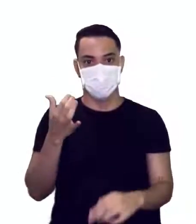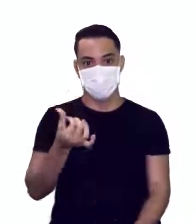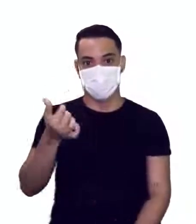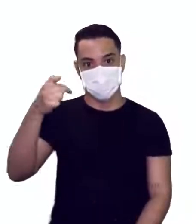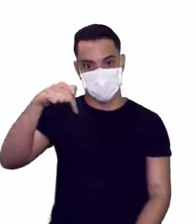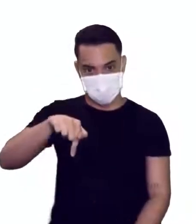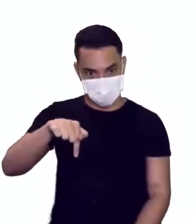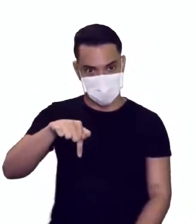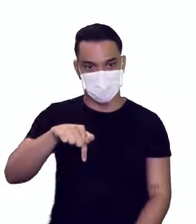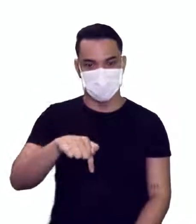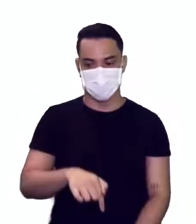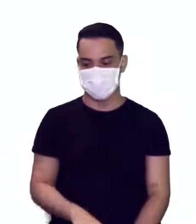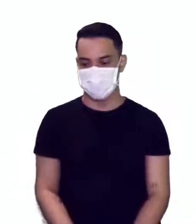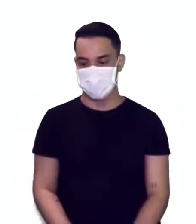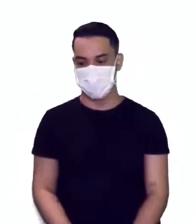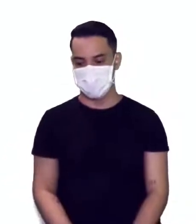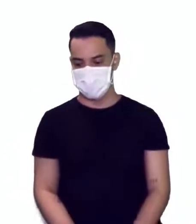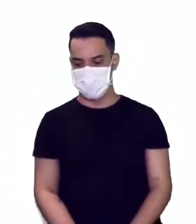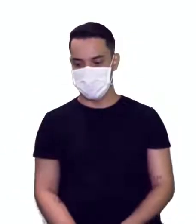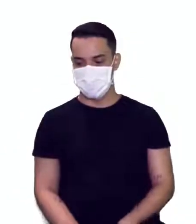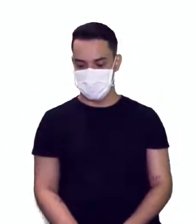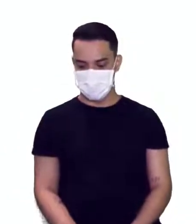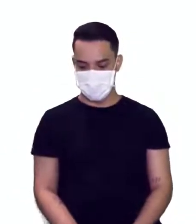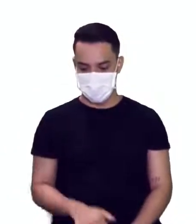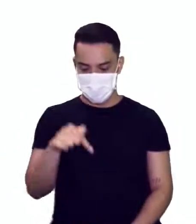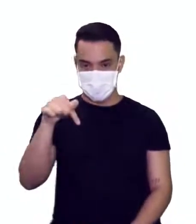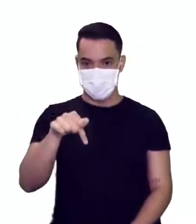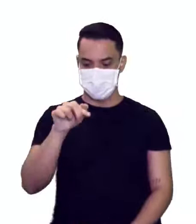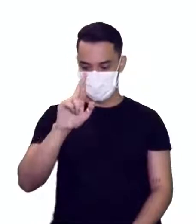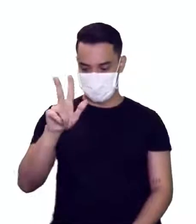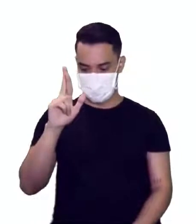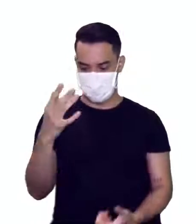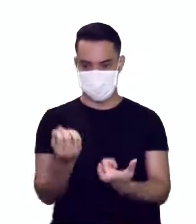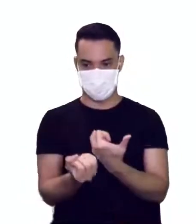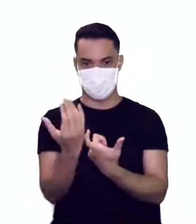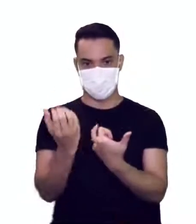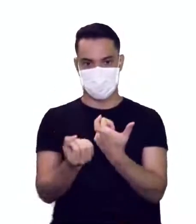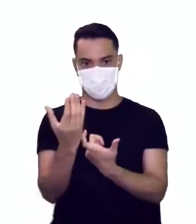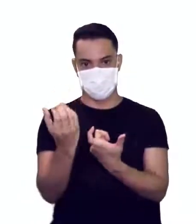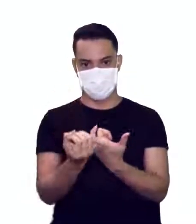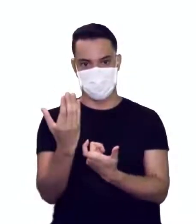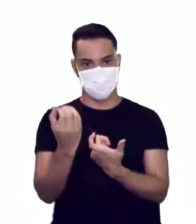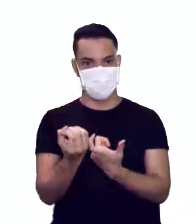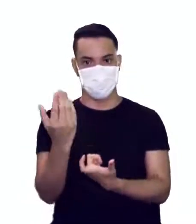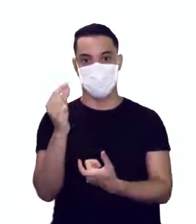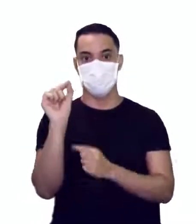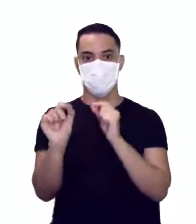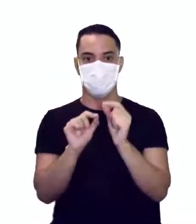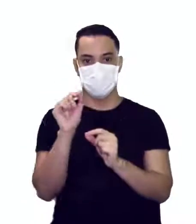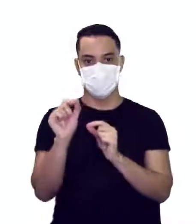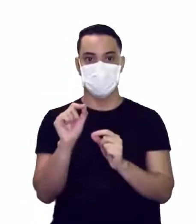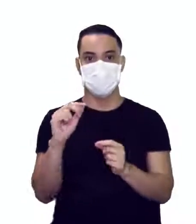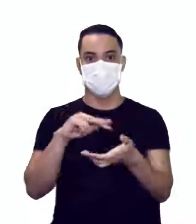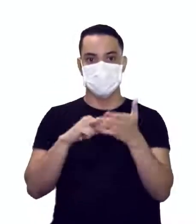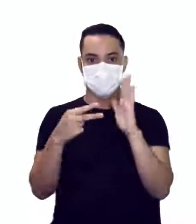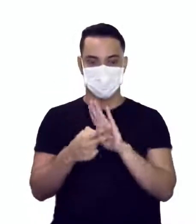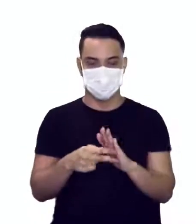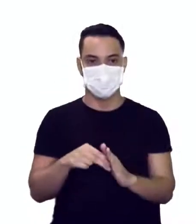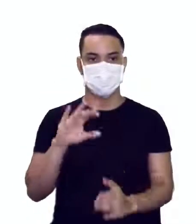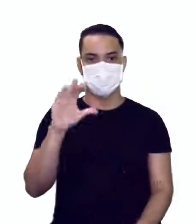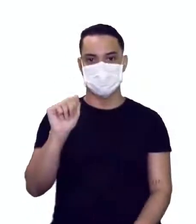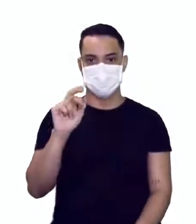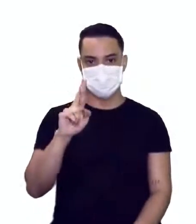6Q. Tá? Esse Q, gente, não é uma fórmula. Esse Q não é uma unidade, ele é só para dizer que é carga,